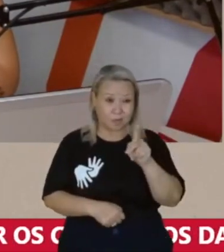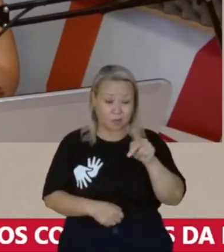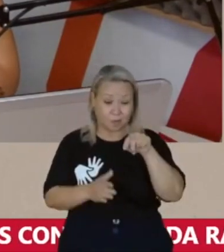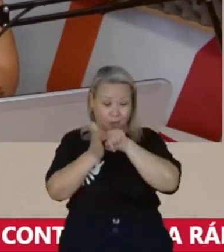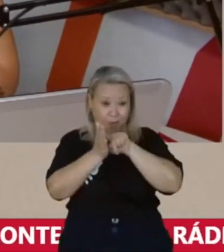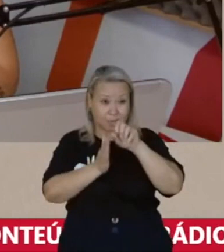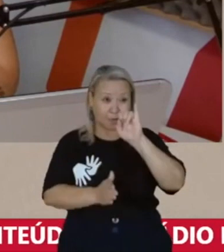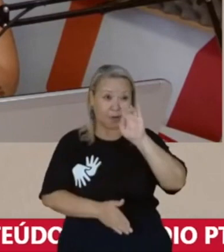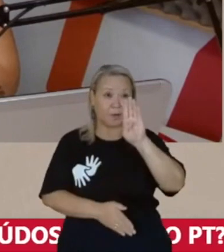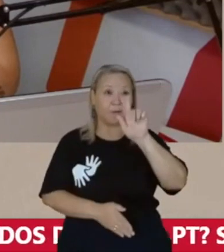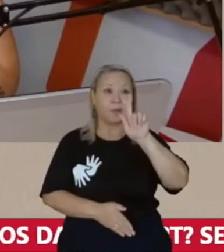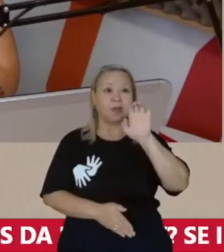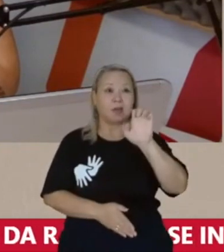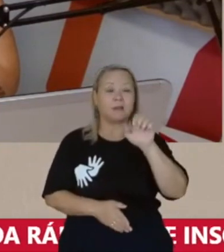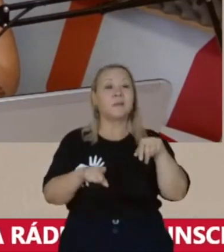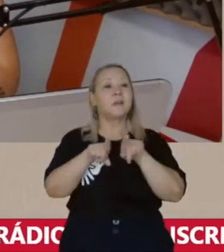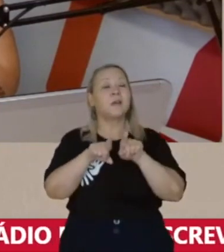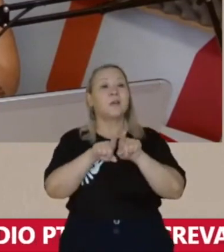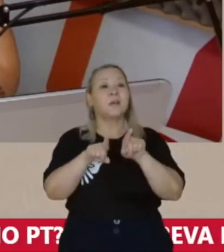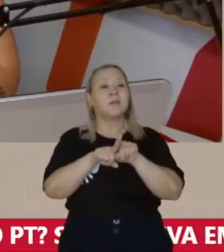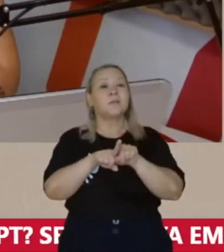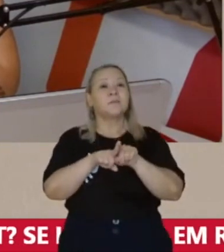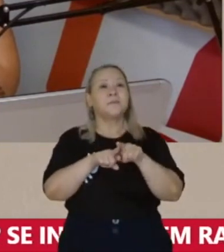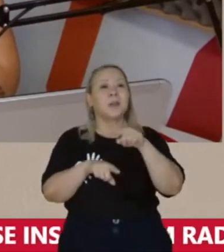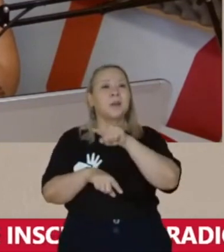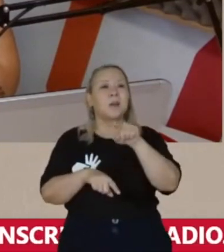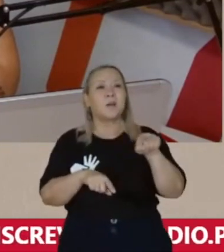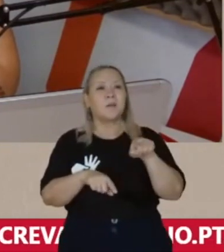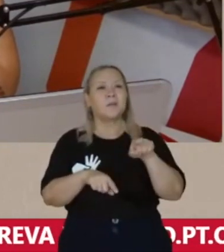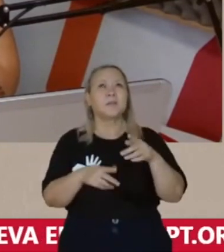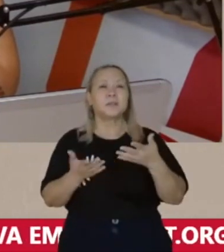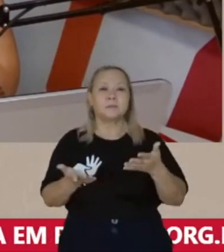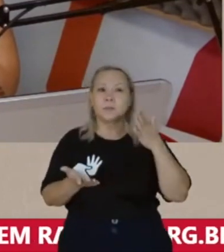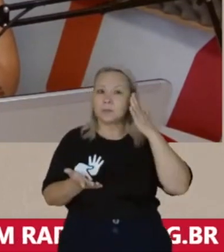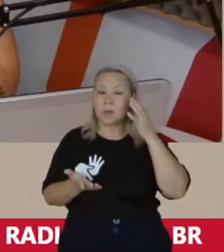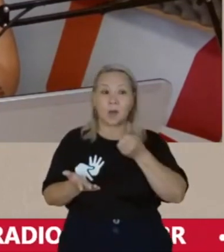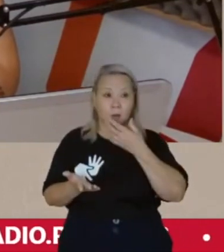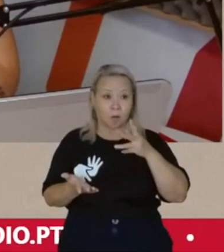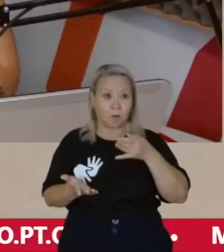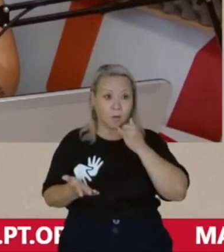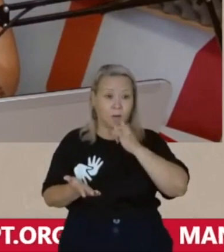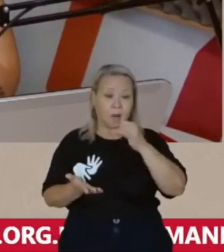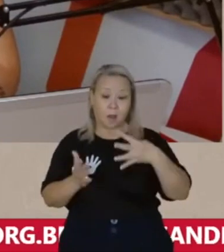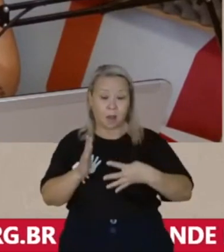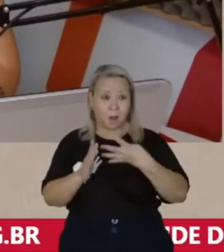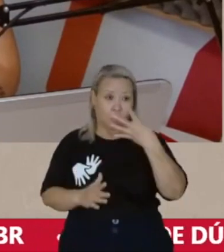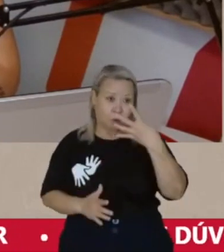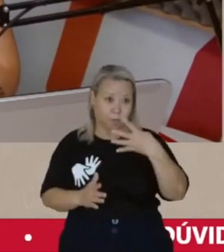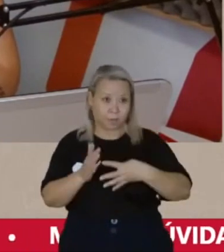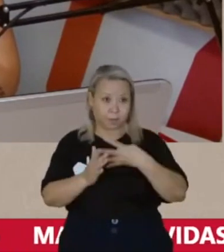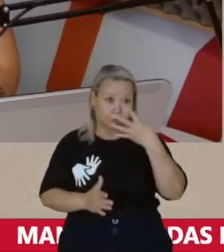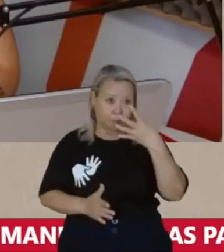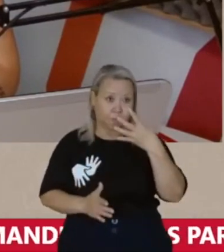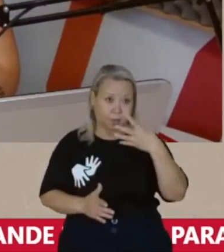do IBGE. Ao mesmo tempo, sim, você concorreu, é bom a gente falar, 4 vezes